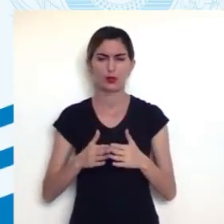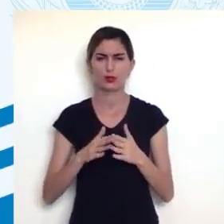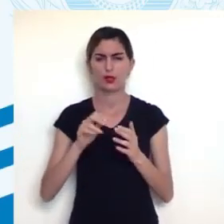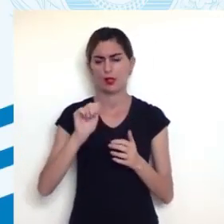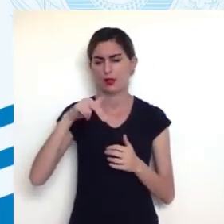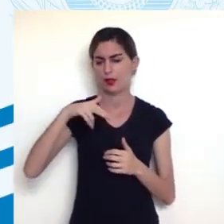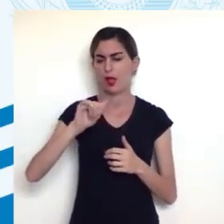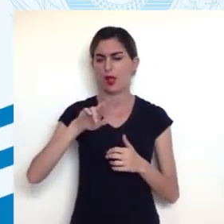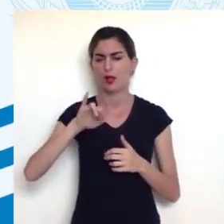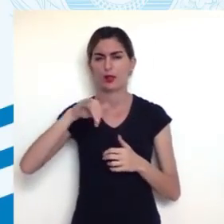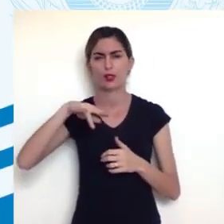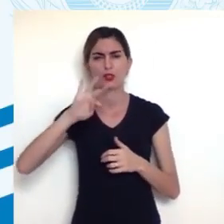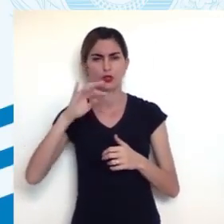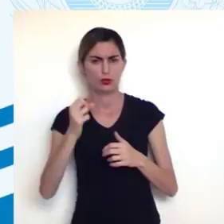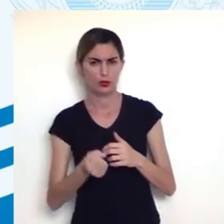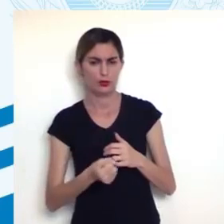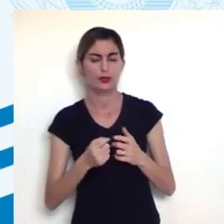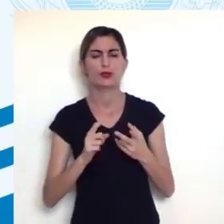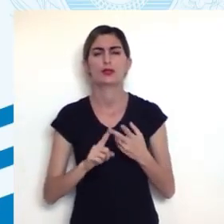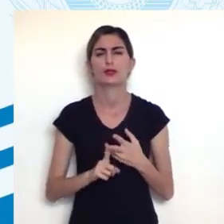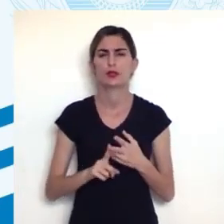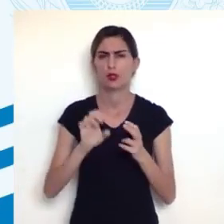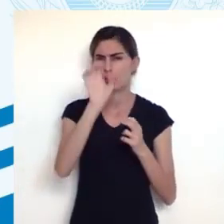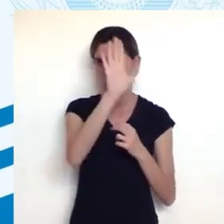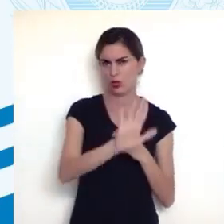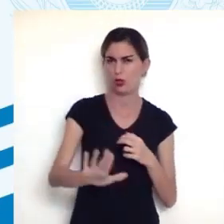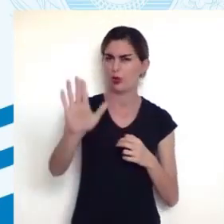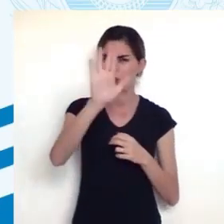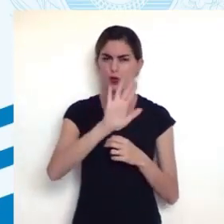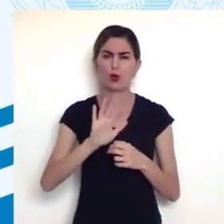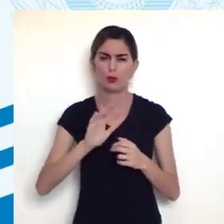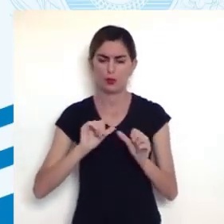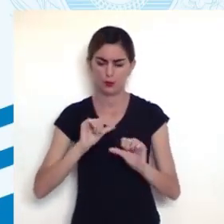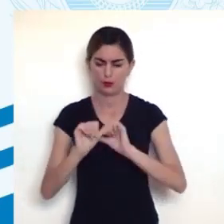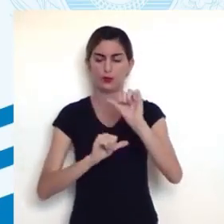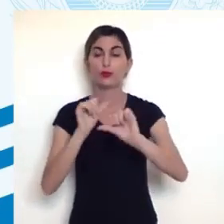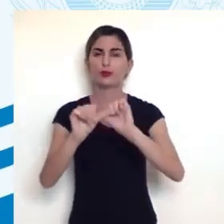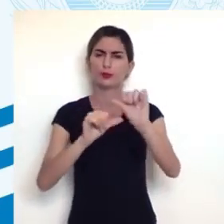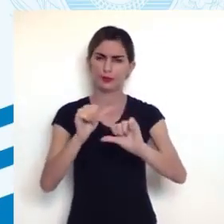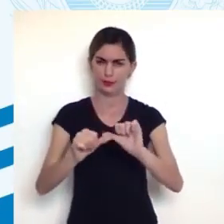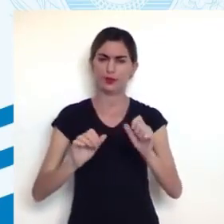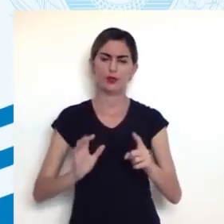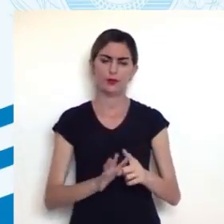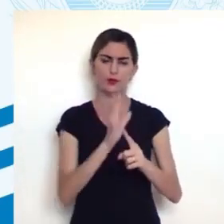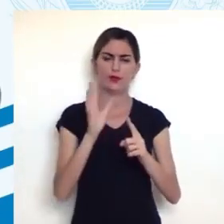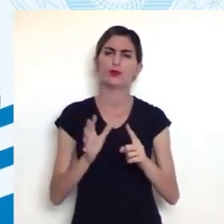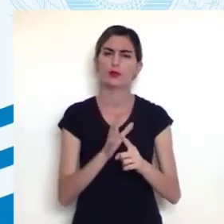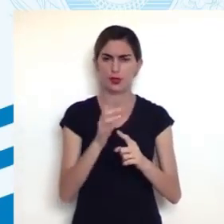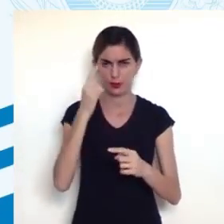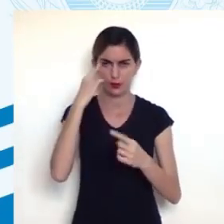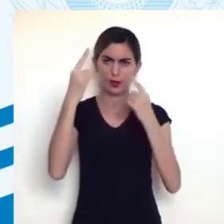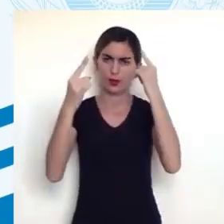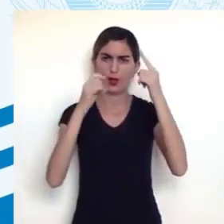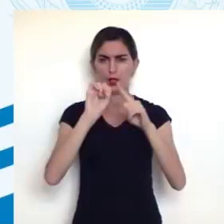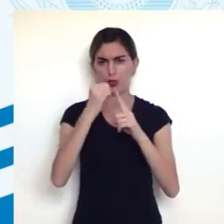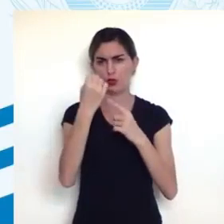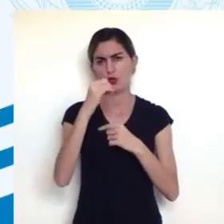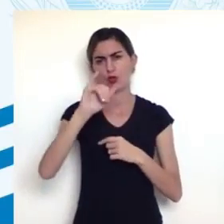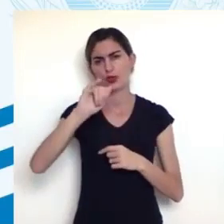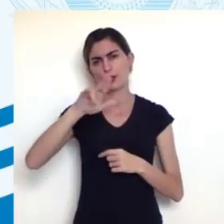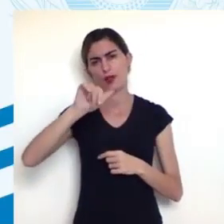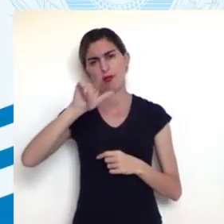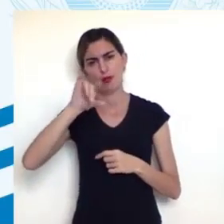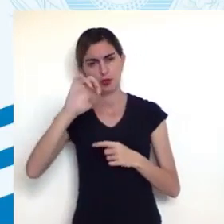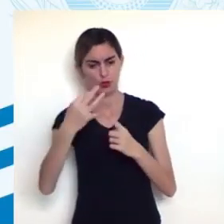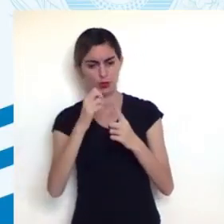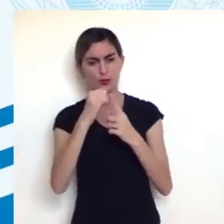princípios anarquistas e comunistas, né? Então a Europa, na realidade, sofreu grande influência dessas ideias socialistas,